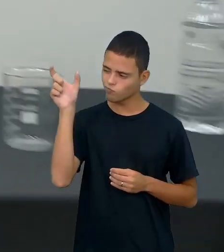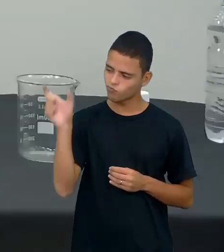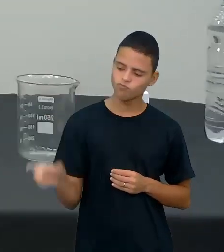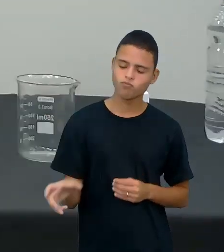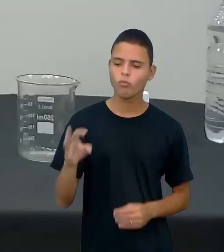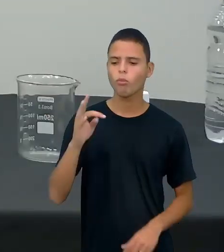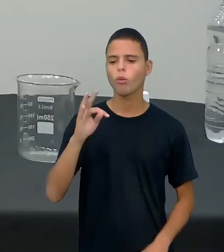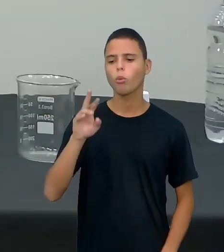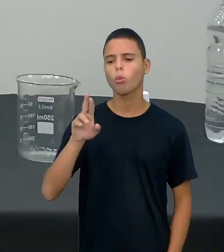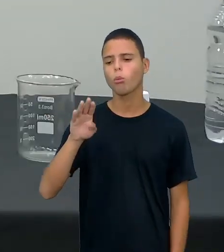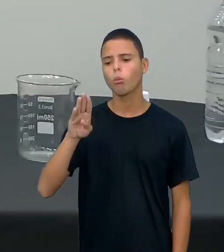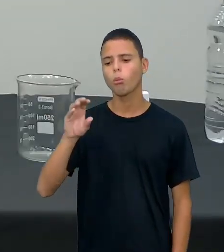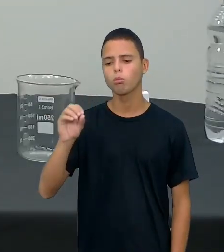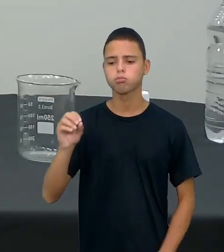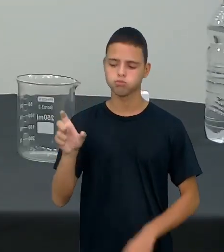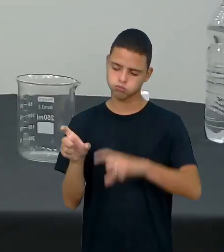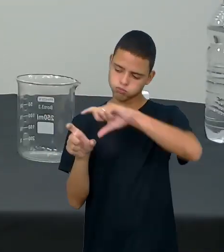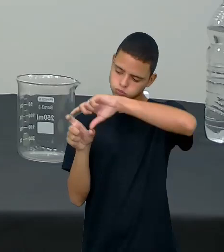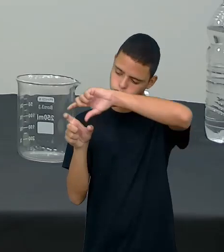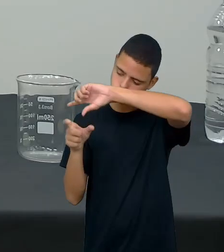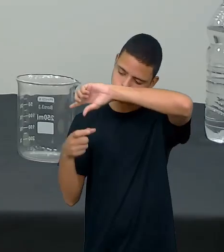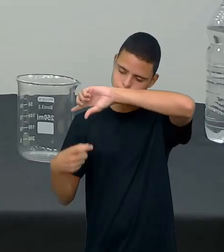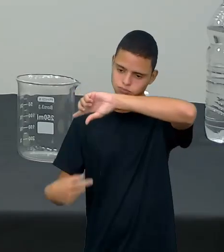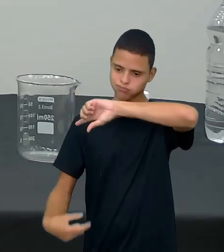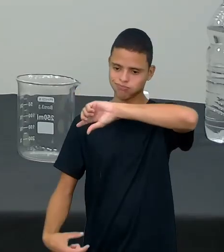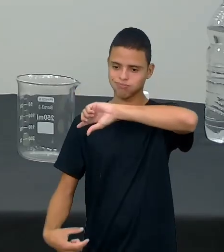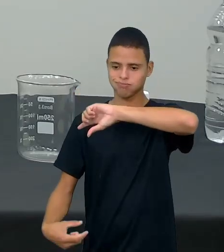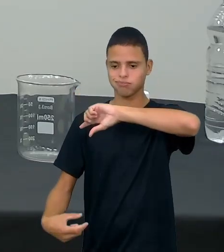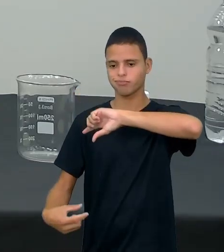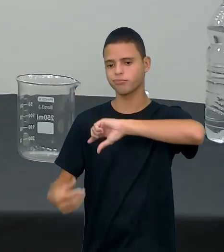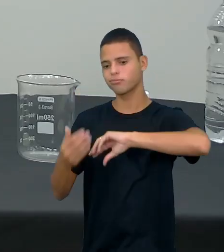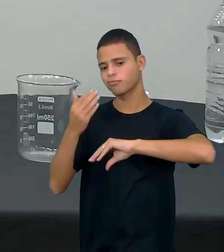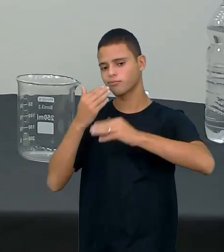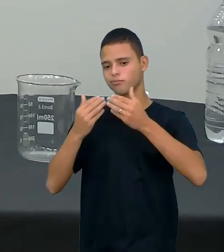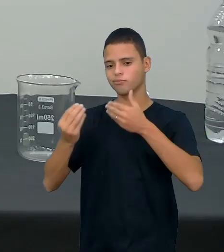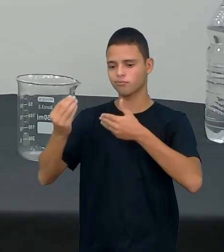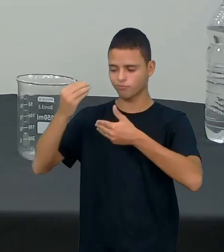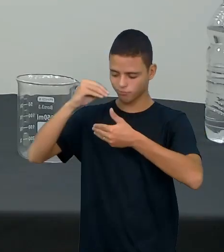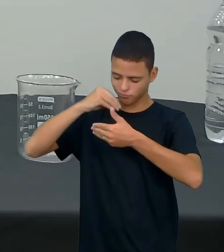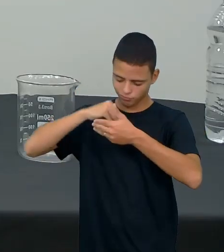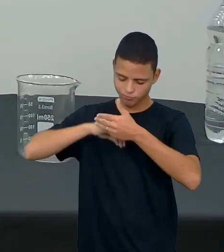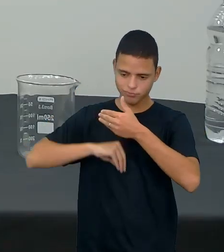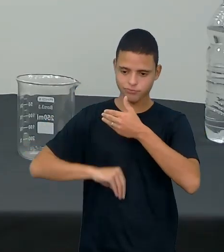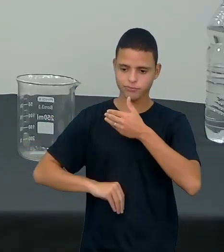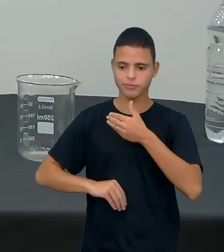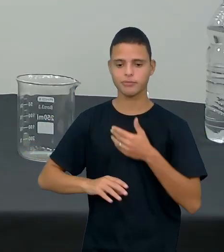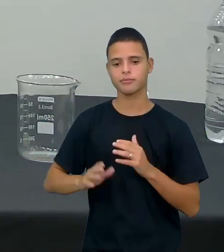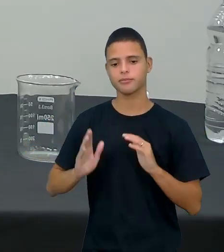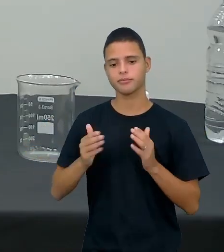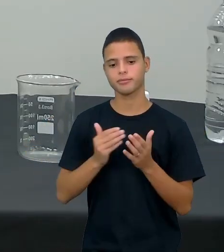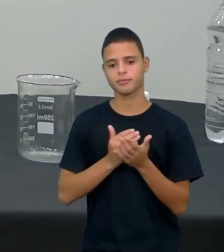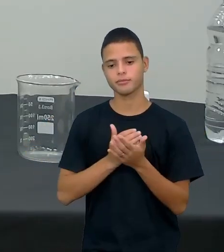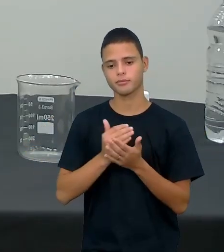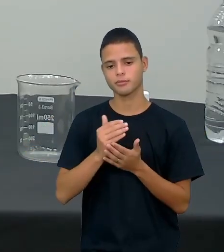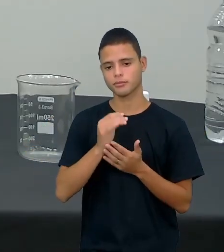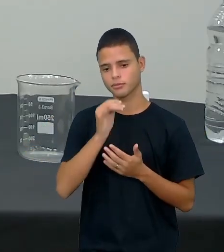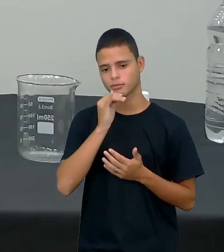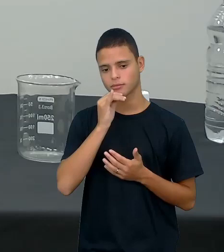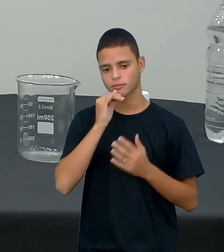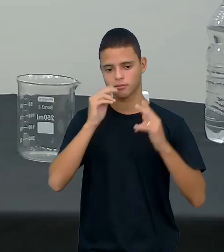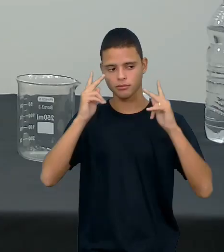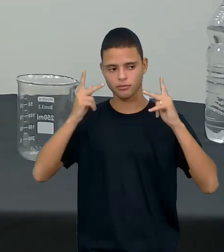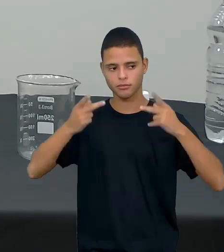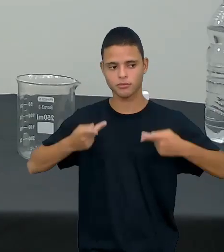digestório, né? Esse tubo que então vai atravessar todo o corpo. A gente começa aqui no nosso torso,